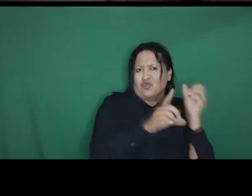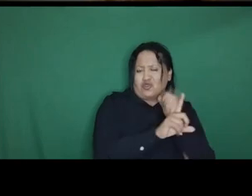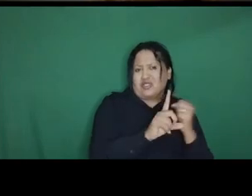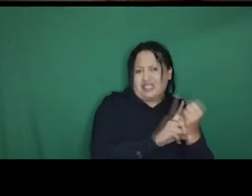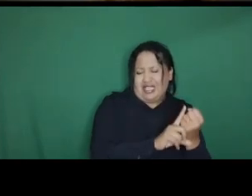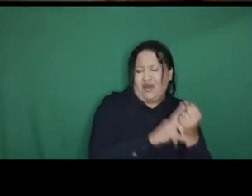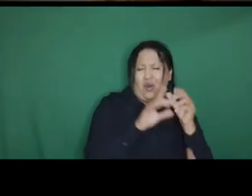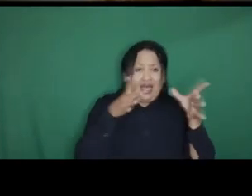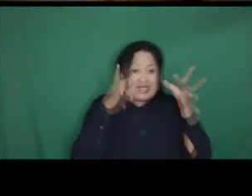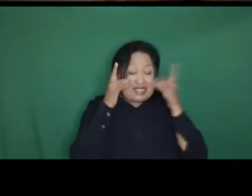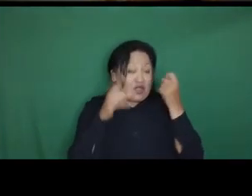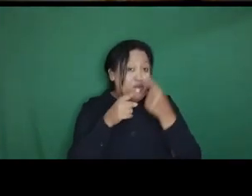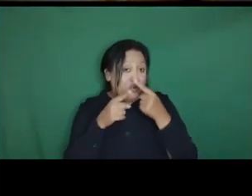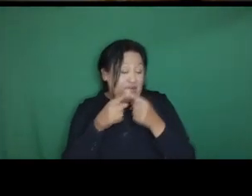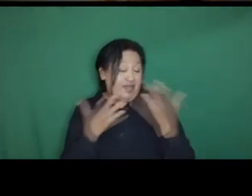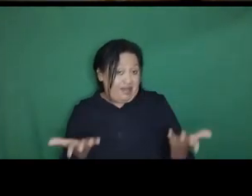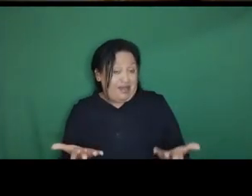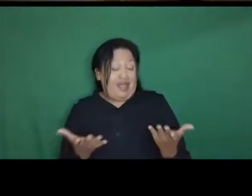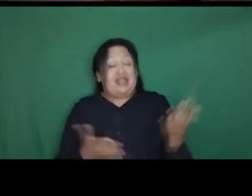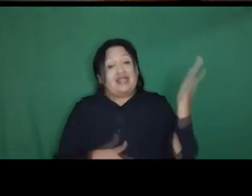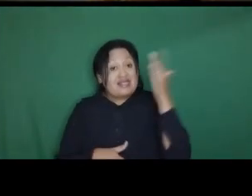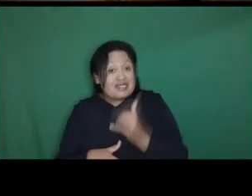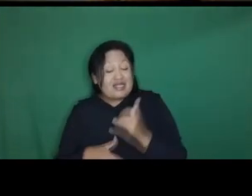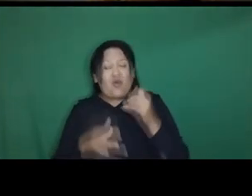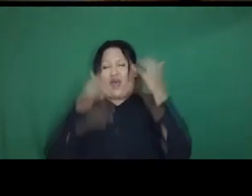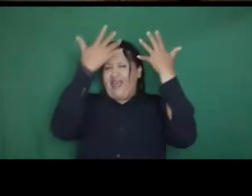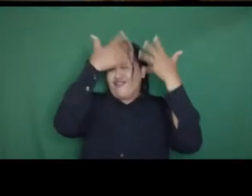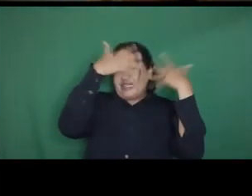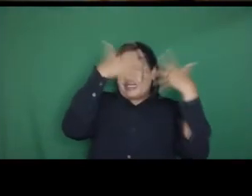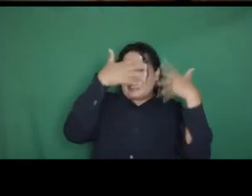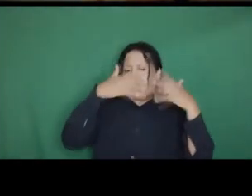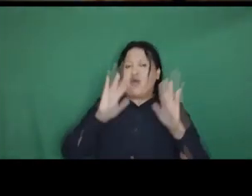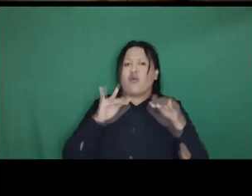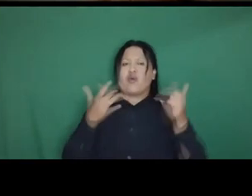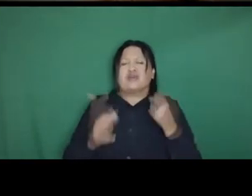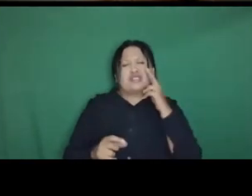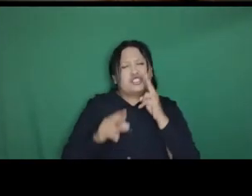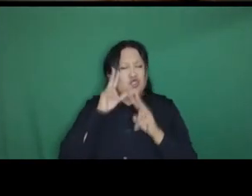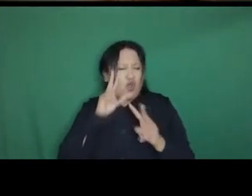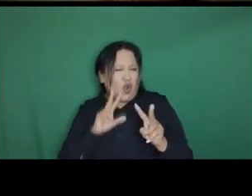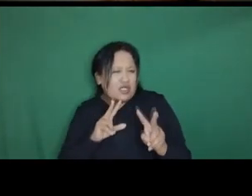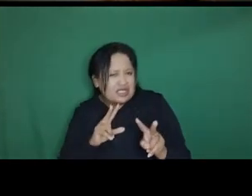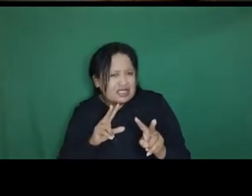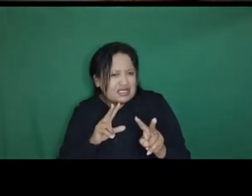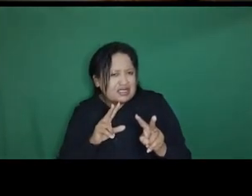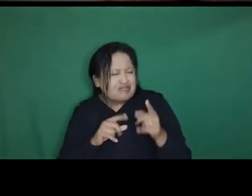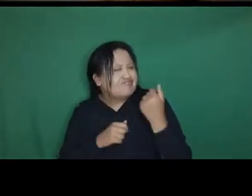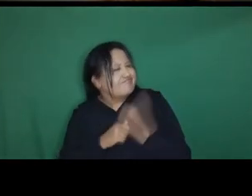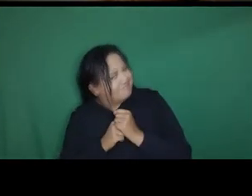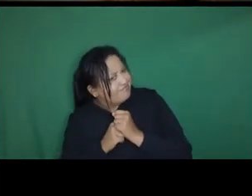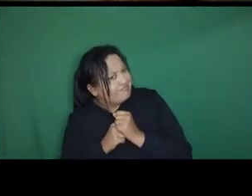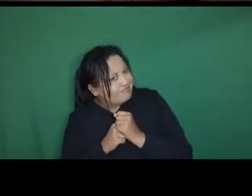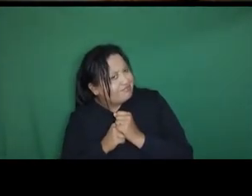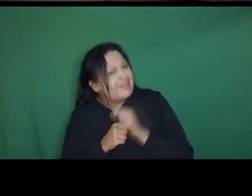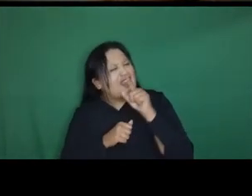atenção para essa questão porque tá trazendo aqui para a gente é uma reflexão quando a gente olha para